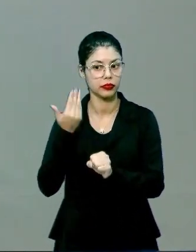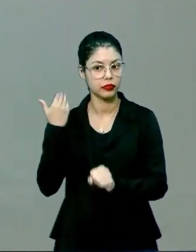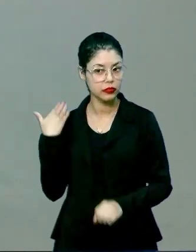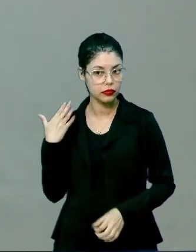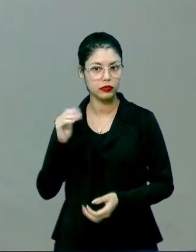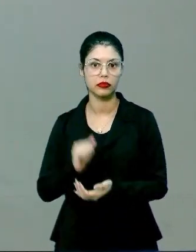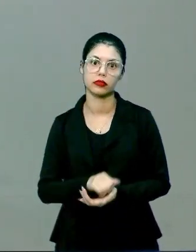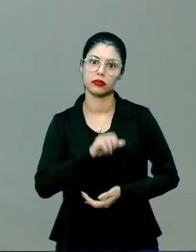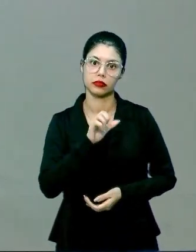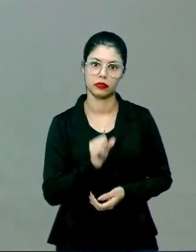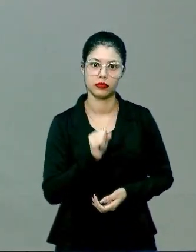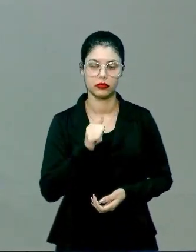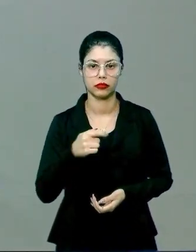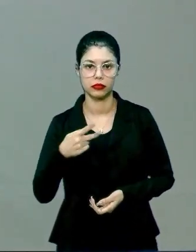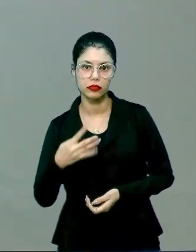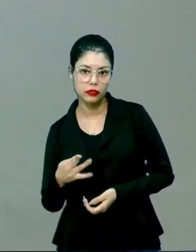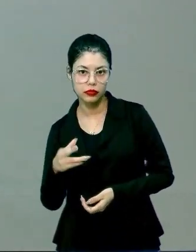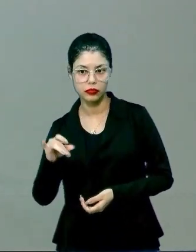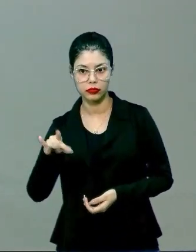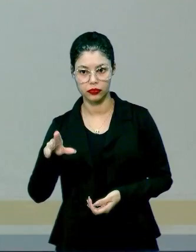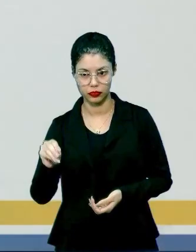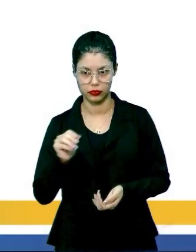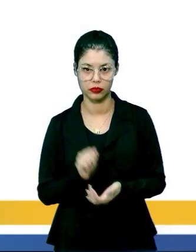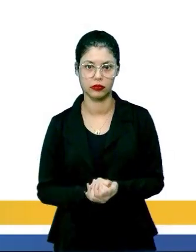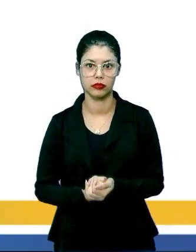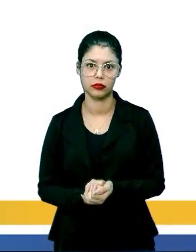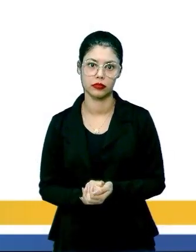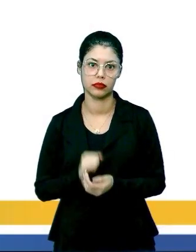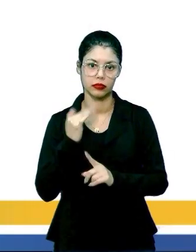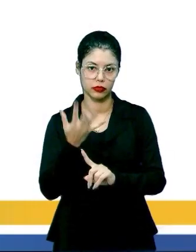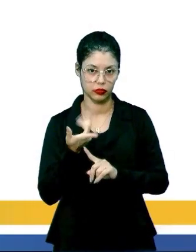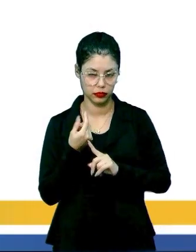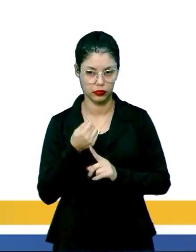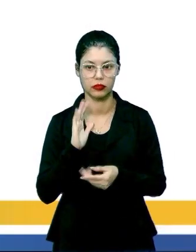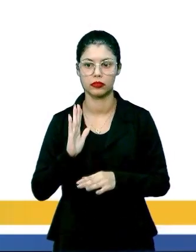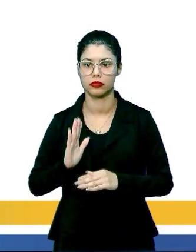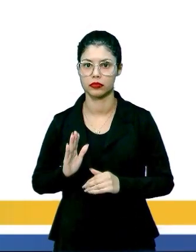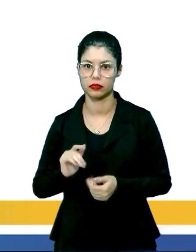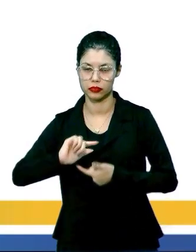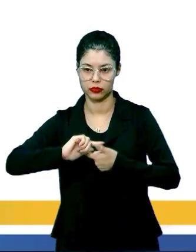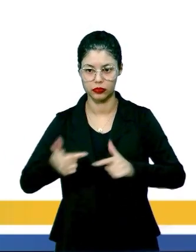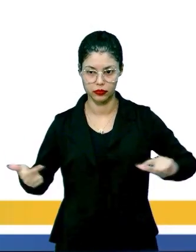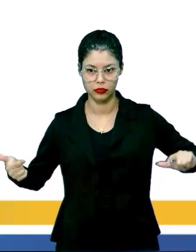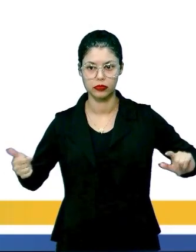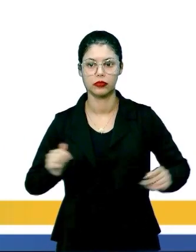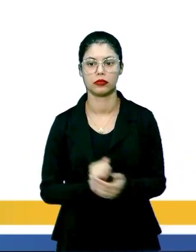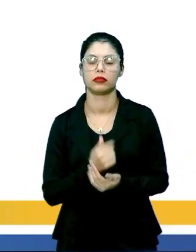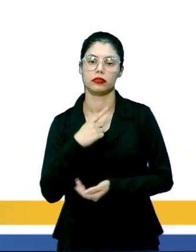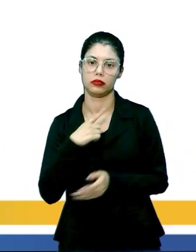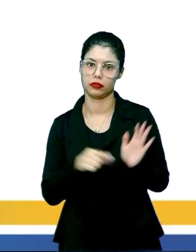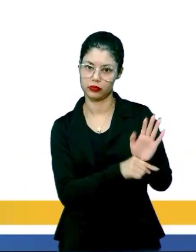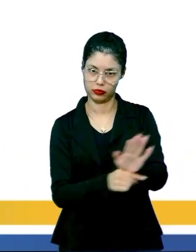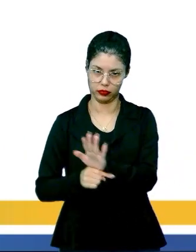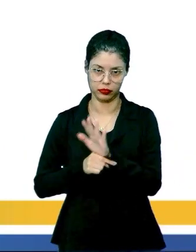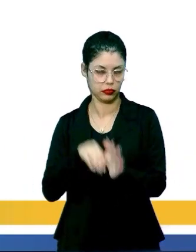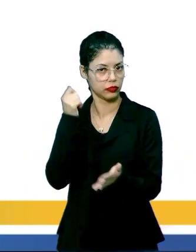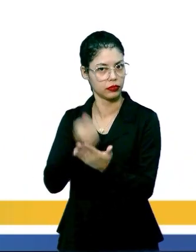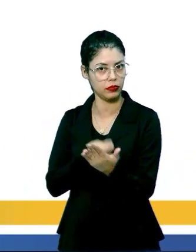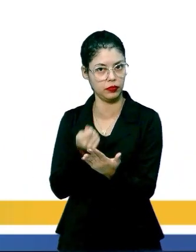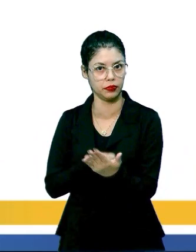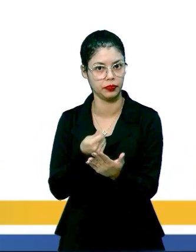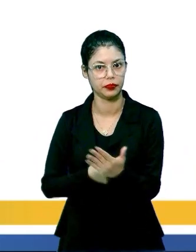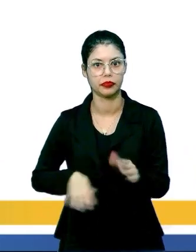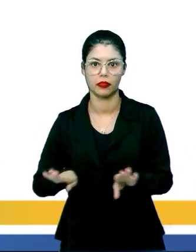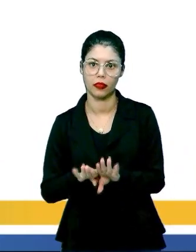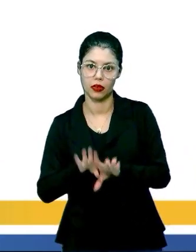foi o centenário, né, da Semana de Arte Moderna. Né? A Semana de Arte Moderna ela apresentava a resistência,